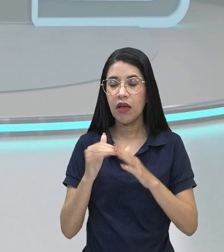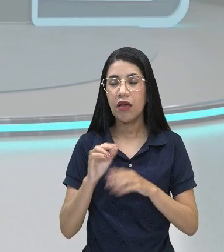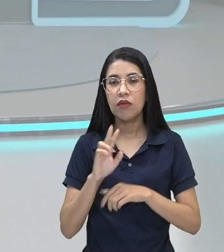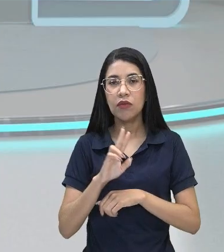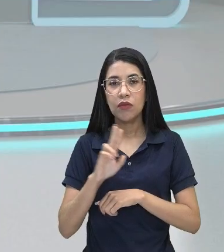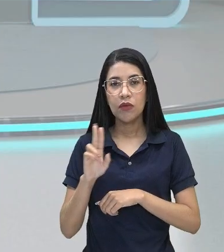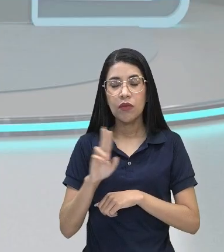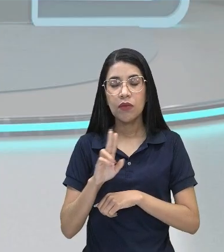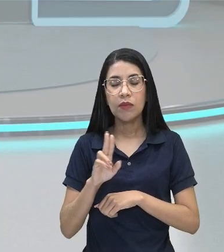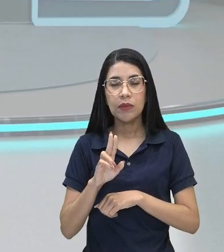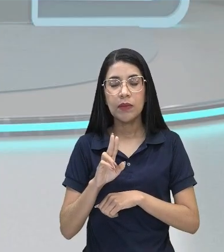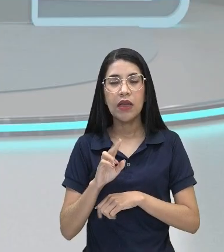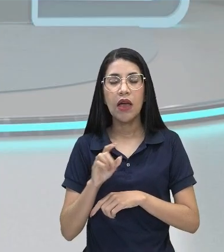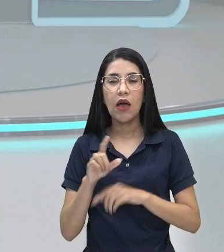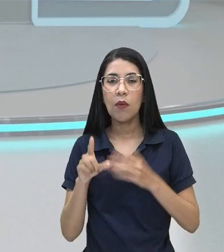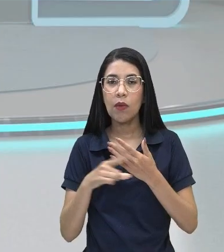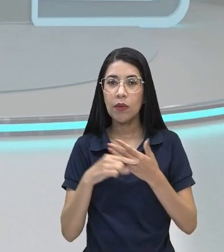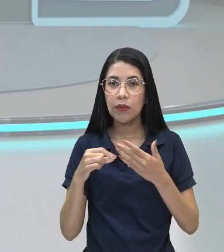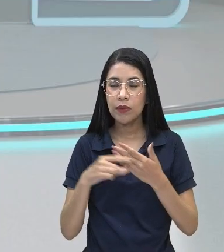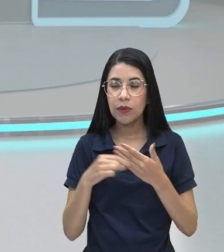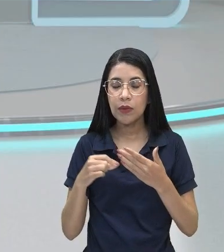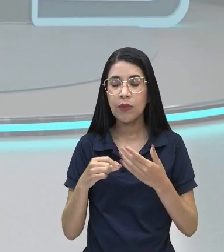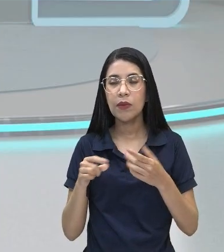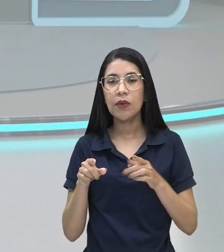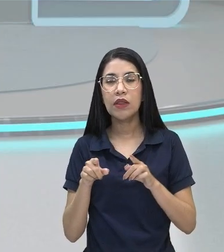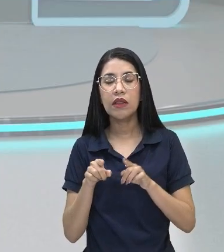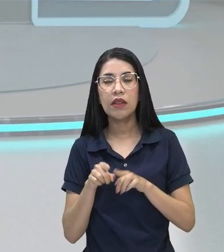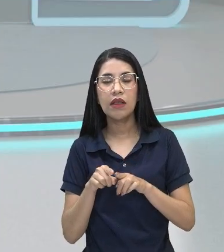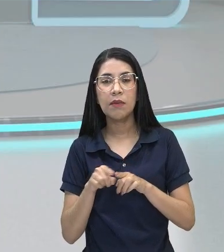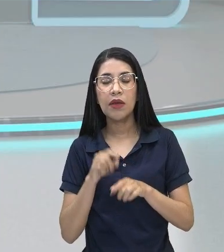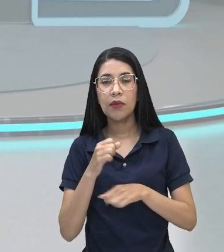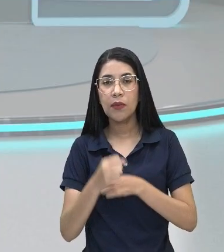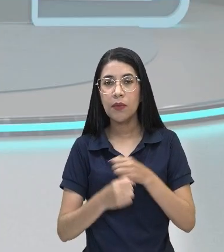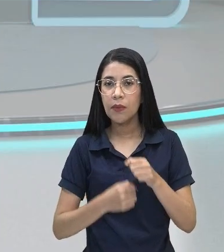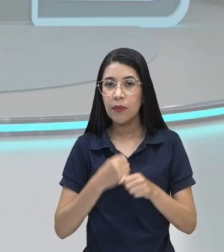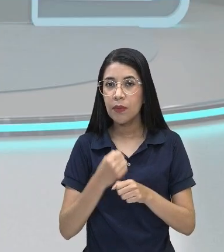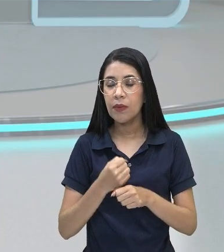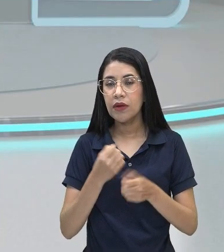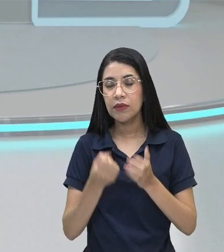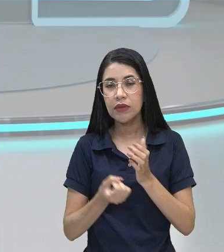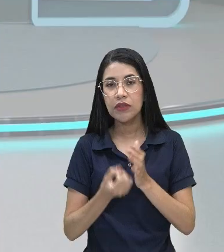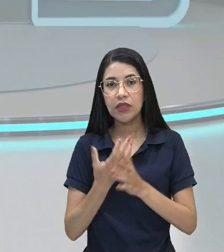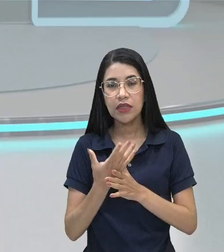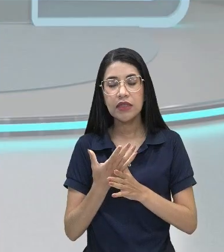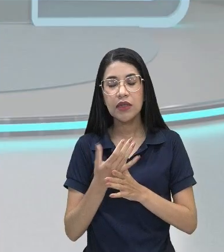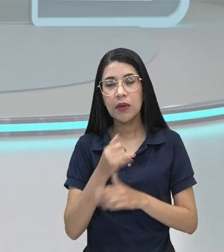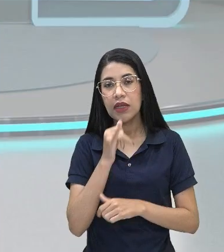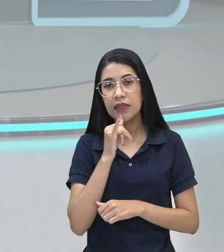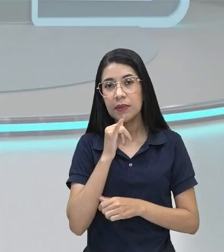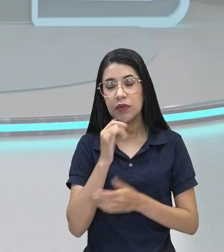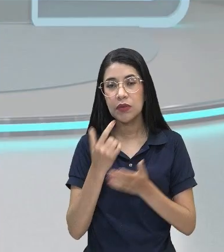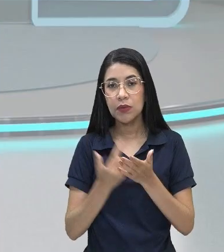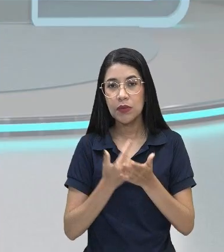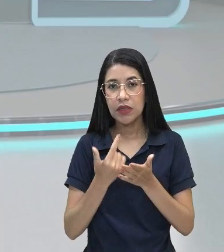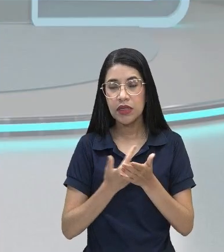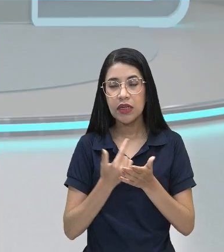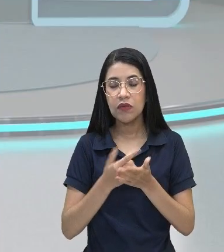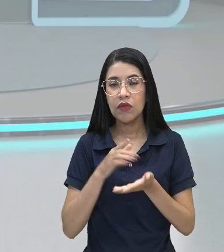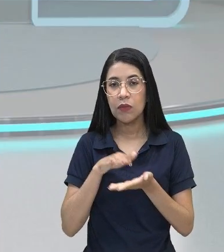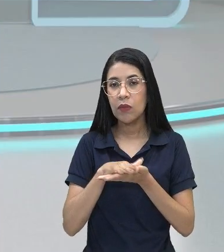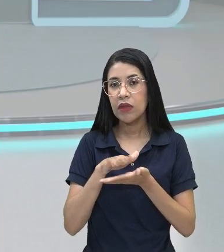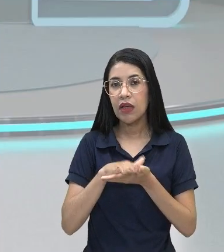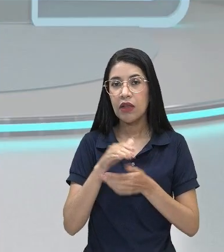nome da obra, o autor da obra e o ano em que esta obra, no caso se for um livro, o ano de